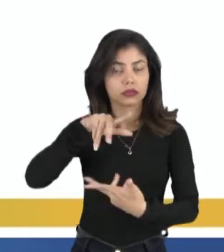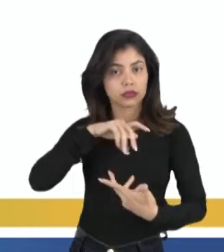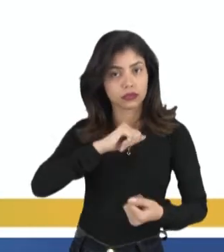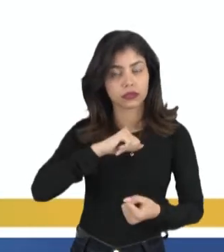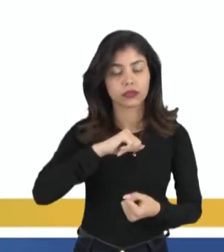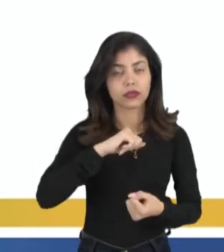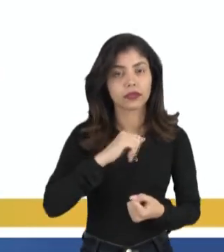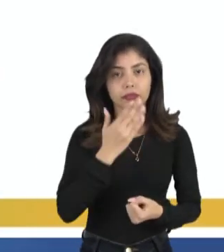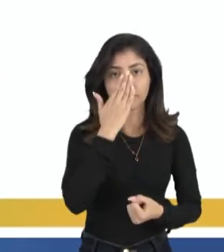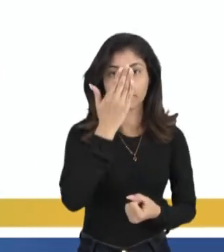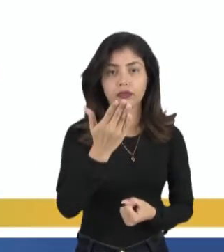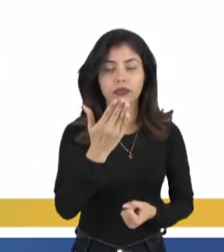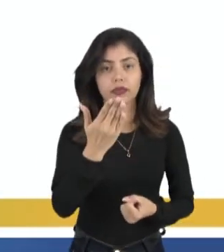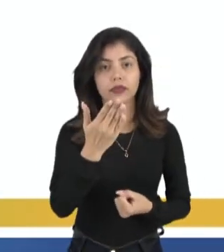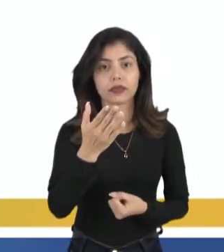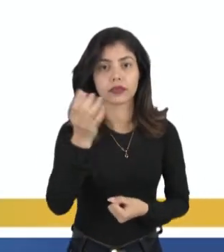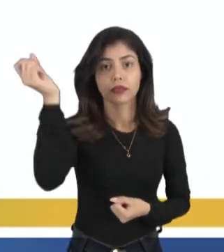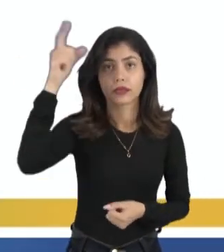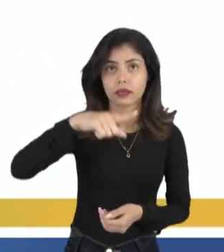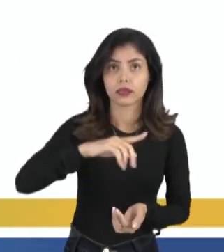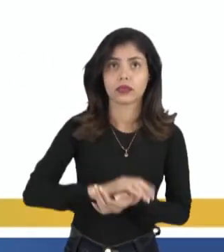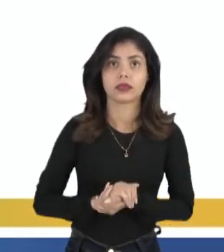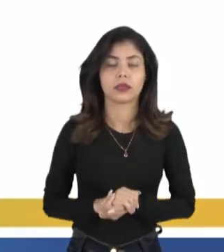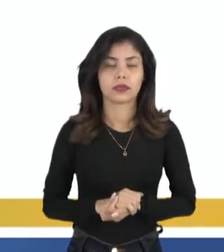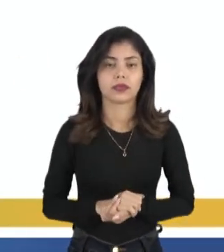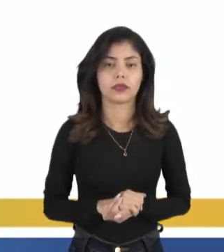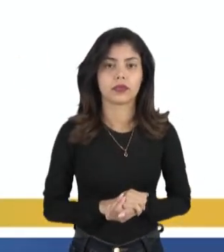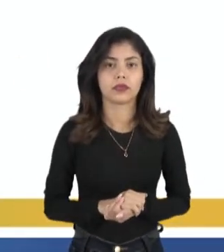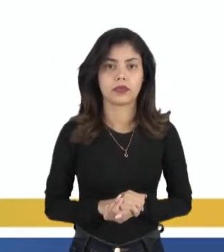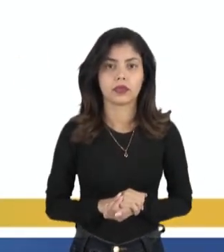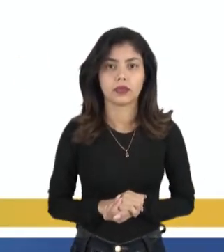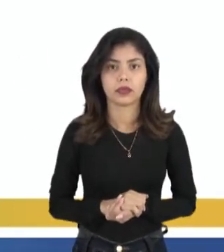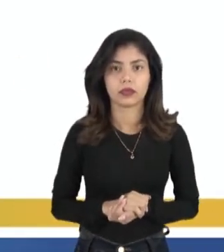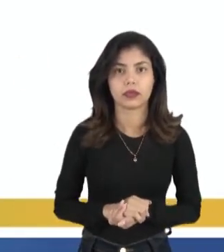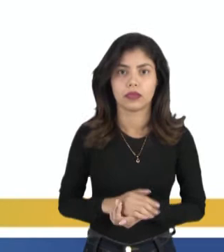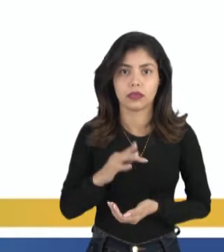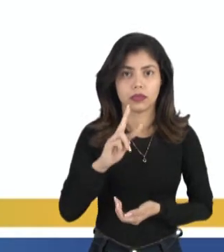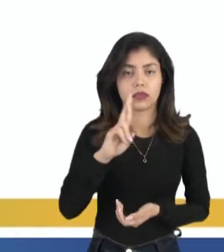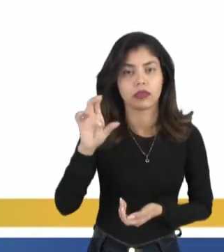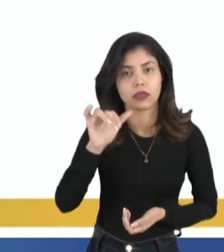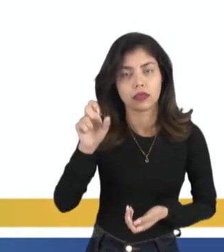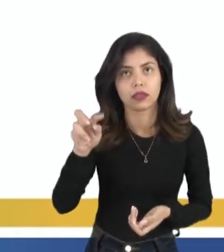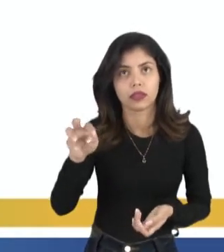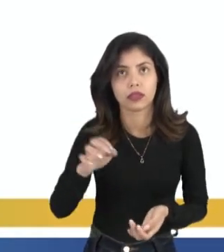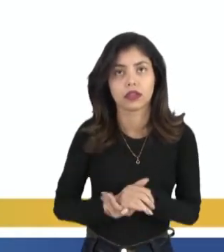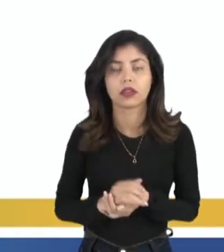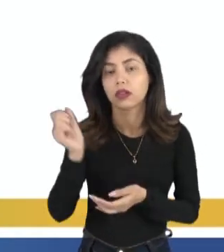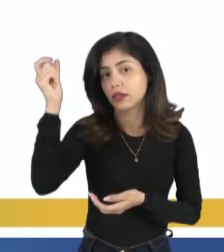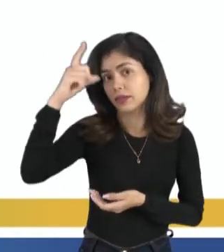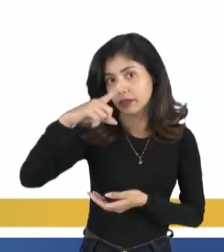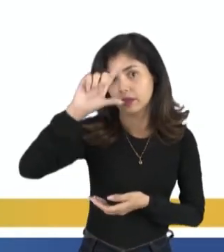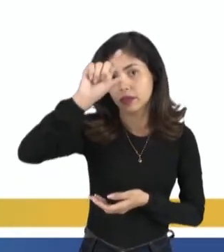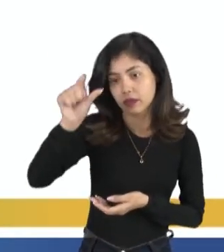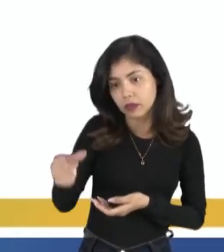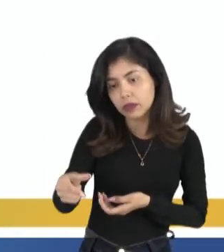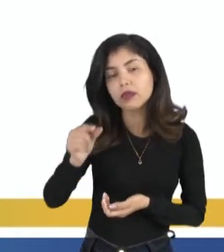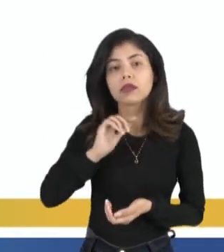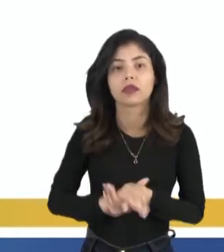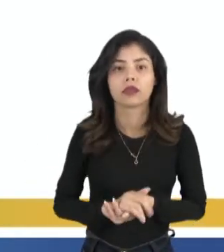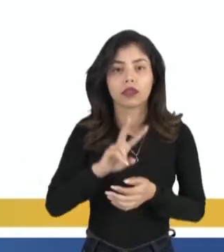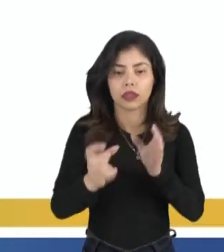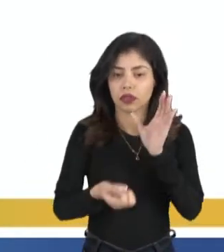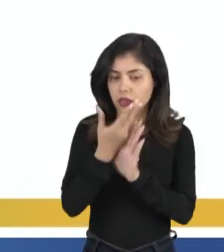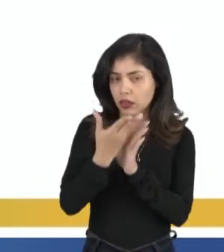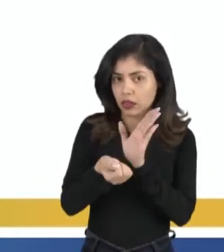se posicionar na frente do Sol. Então seria um eclipse aí terrestre, né? Só que visto da Lua lá, e a Terra